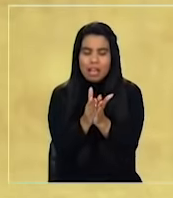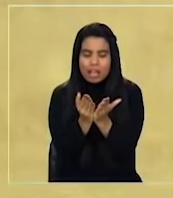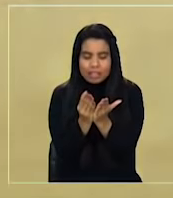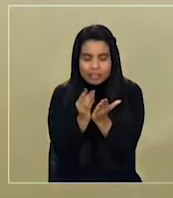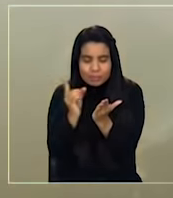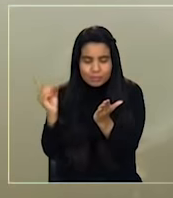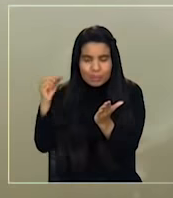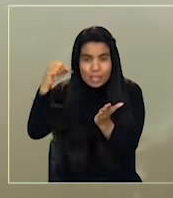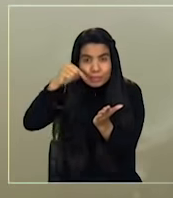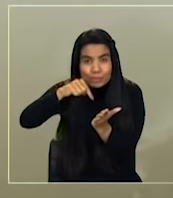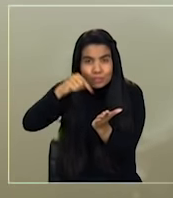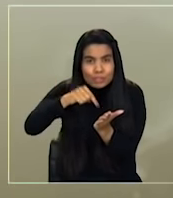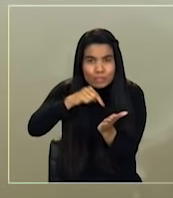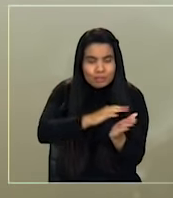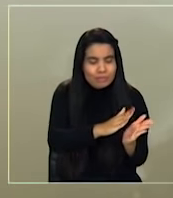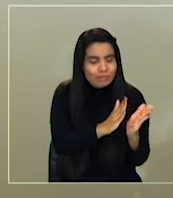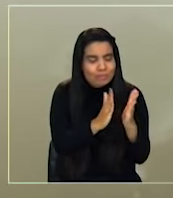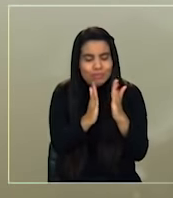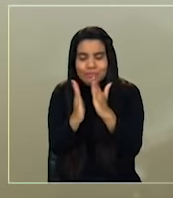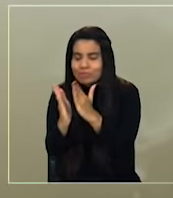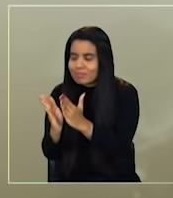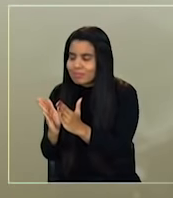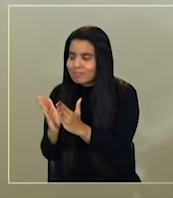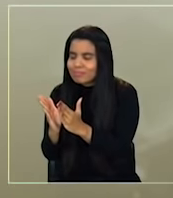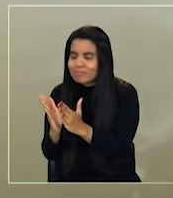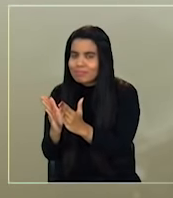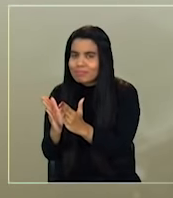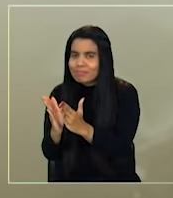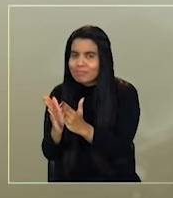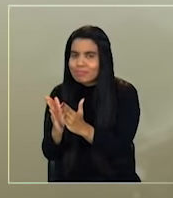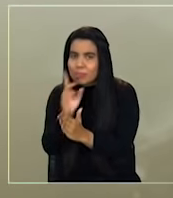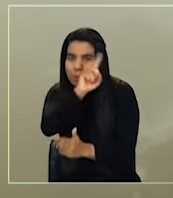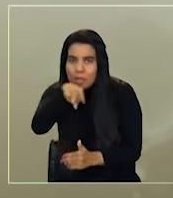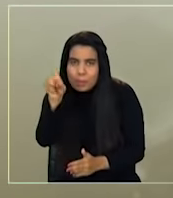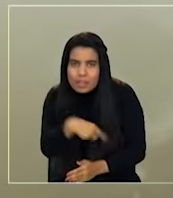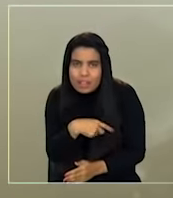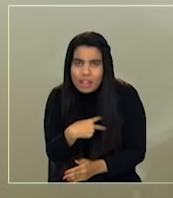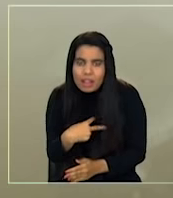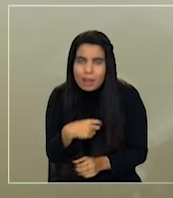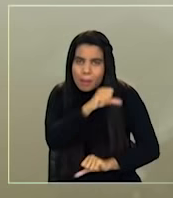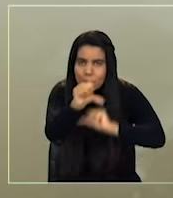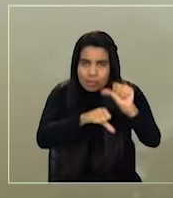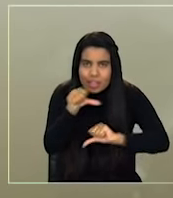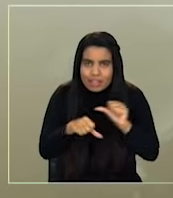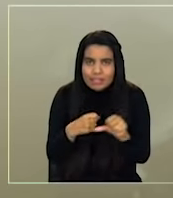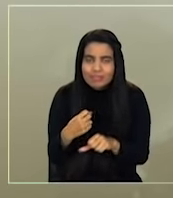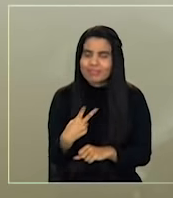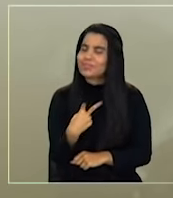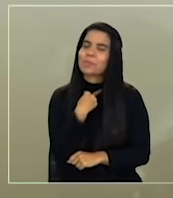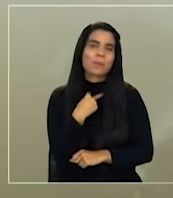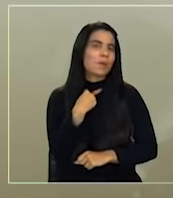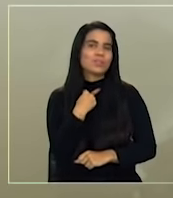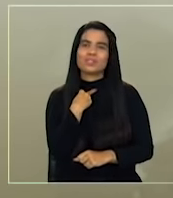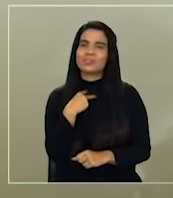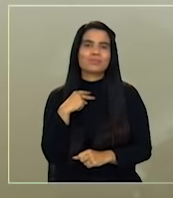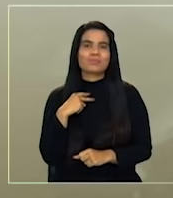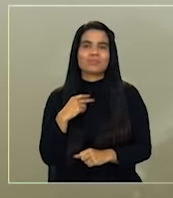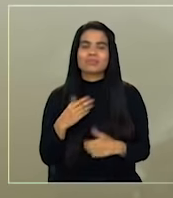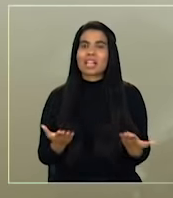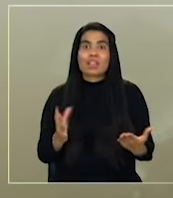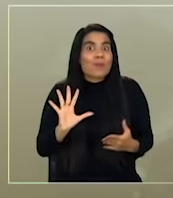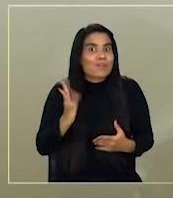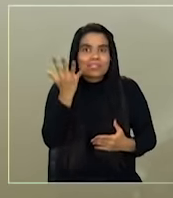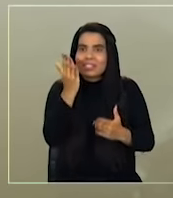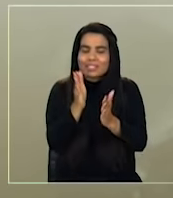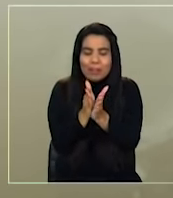ser anulada. Isso não acontece com a palavra de Deus. O que está escrito